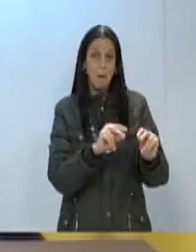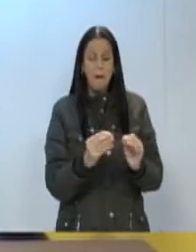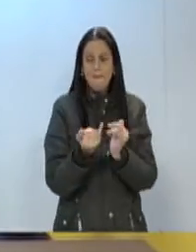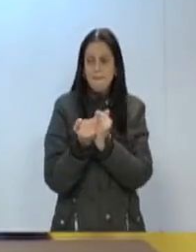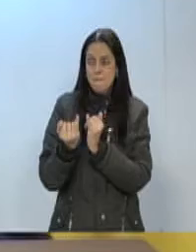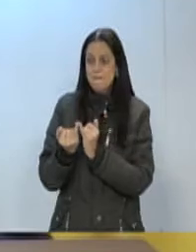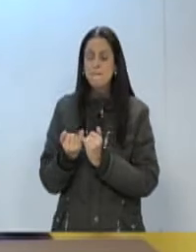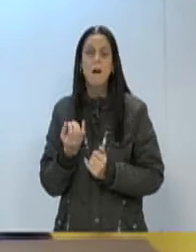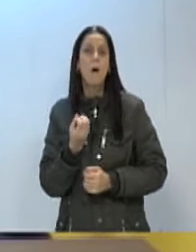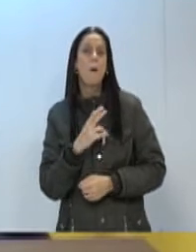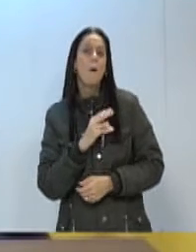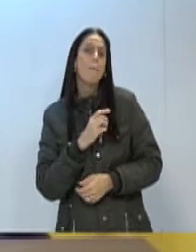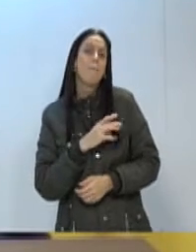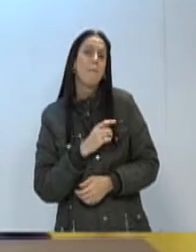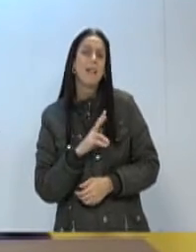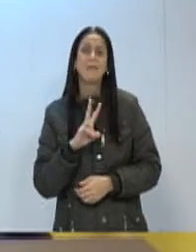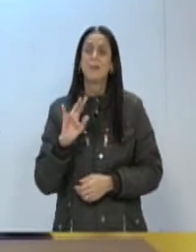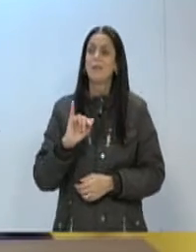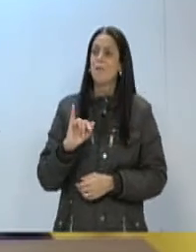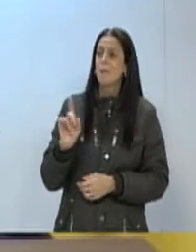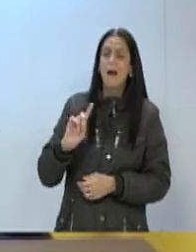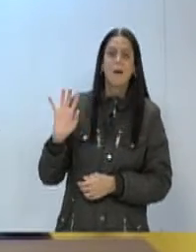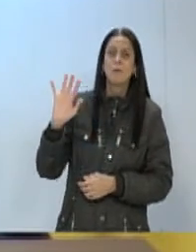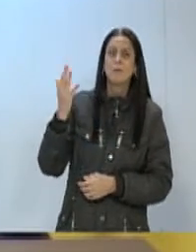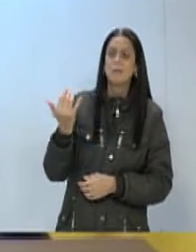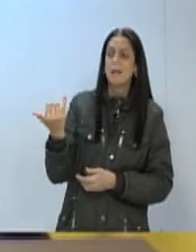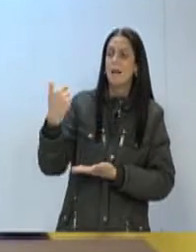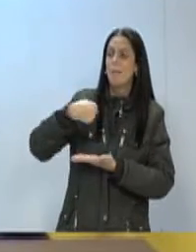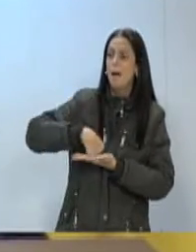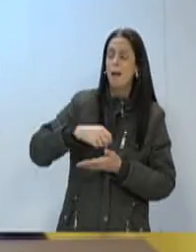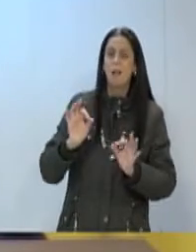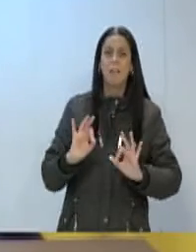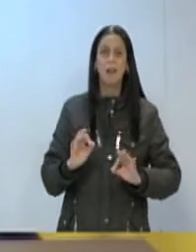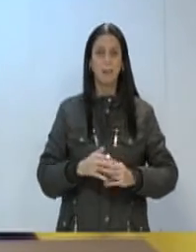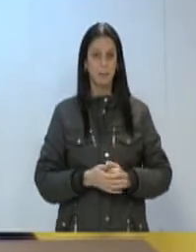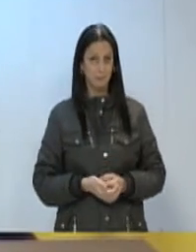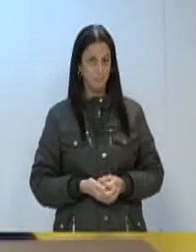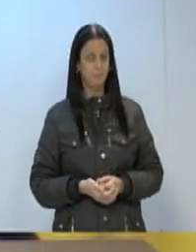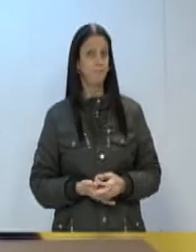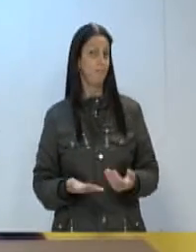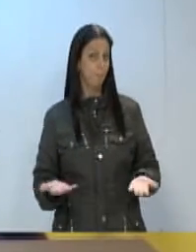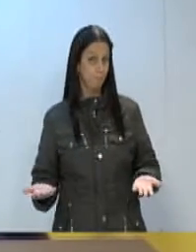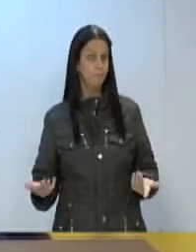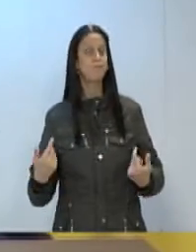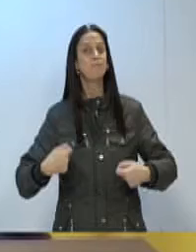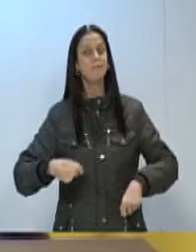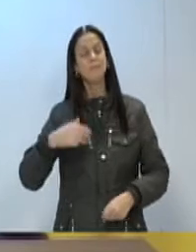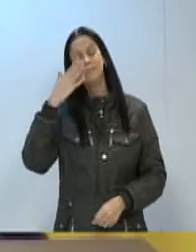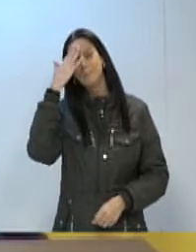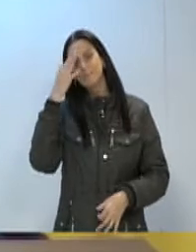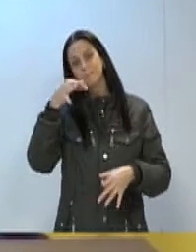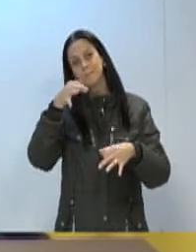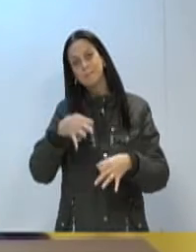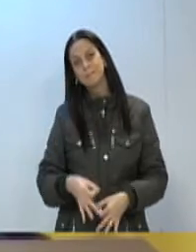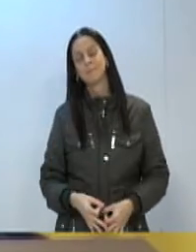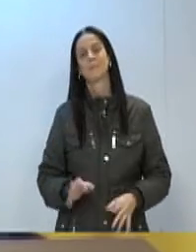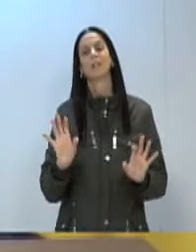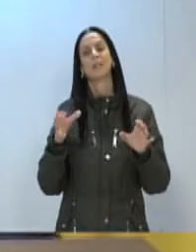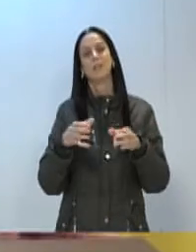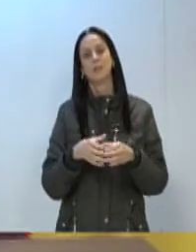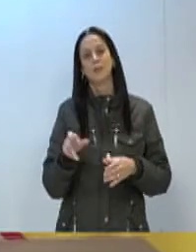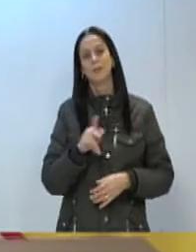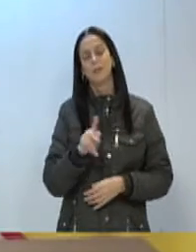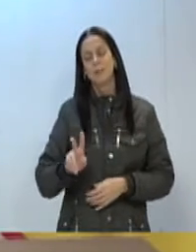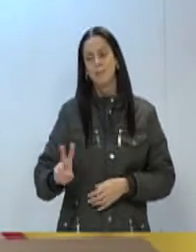pessoas ficam com medo de que não vai acontecer e fica nos Bastidores mas nós queremos aqui de fato a valorização